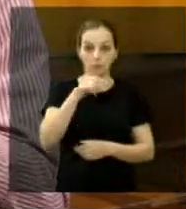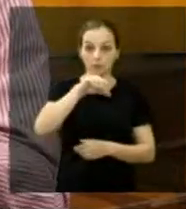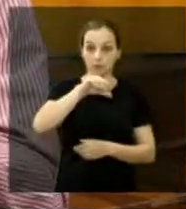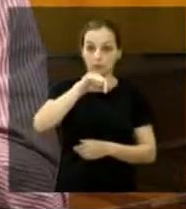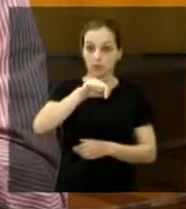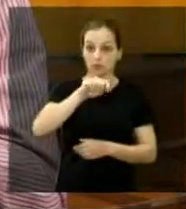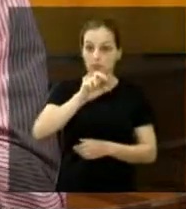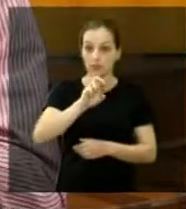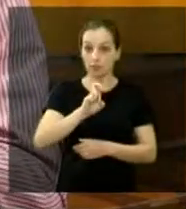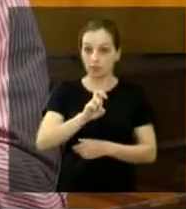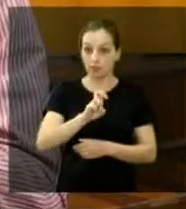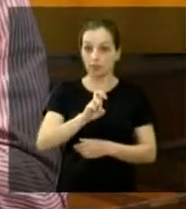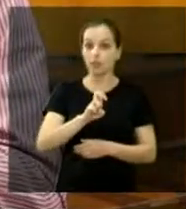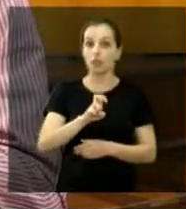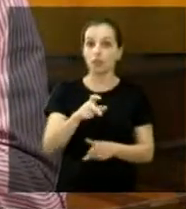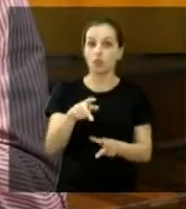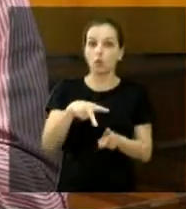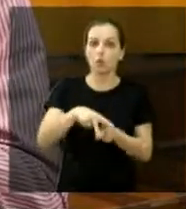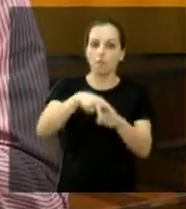1975, eu estava em Barretos,